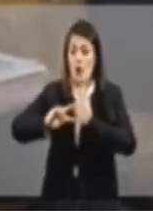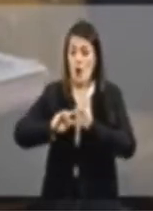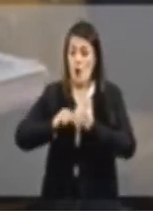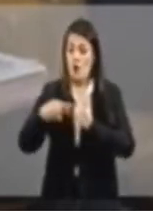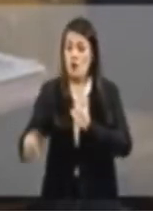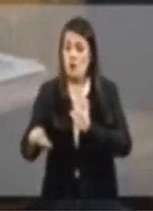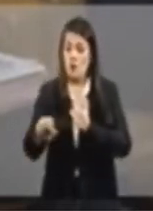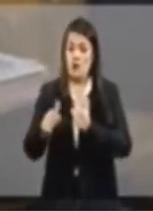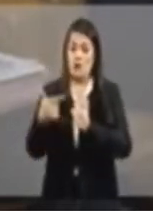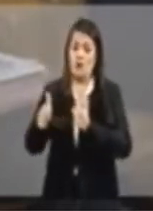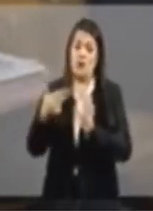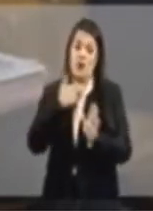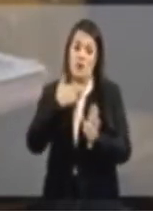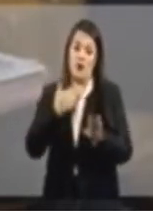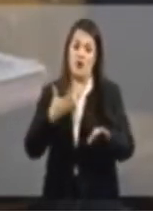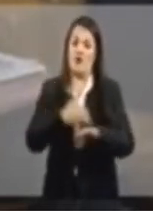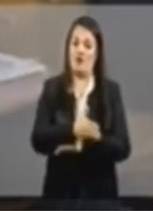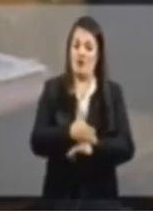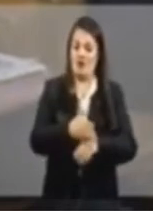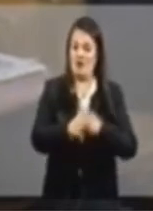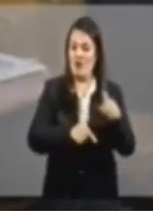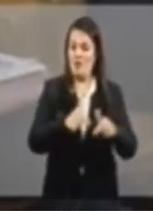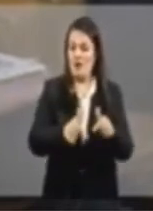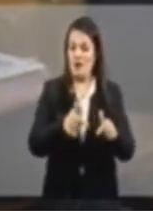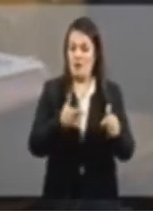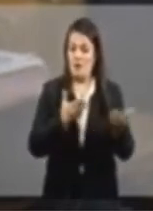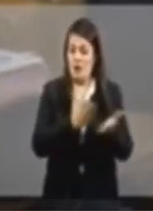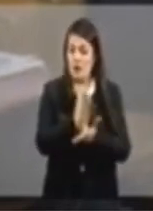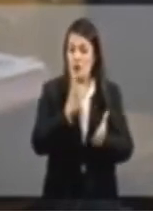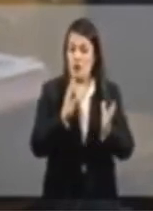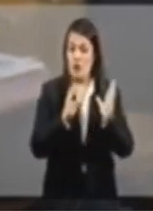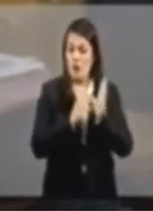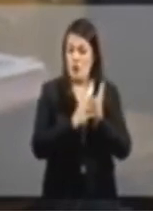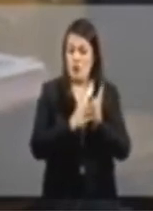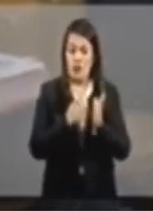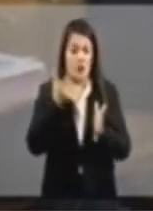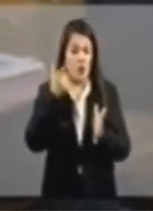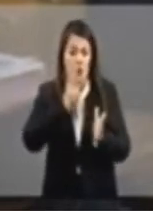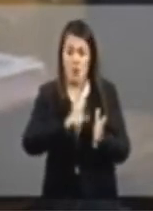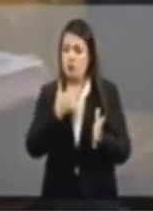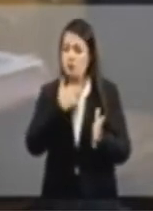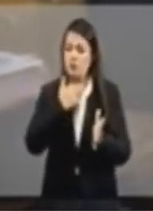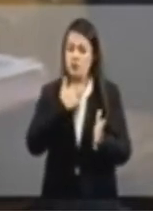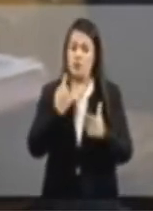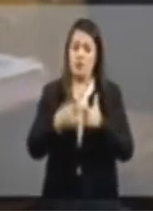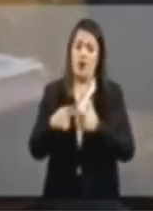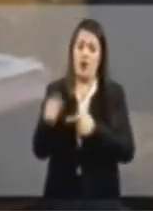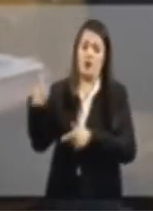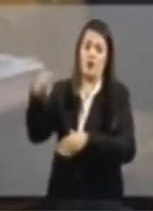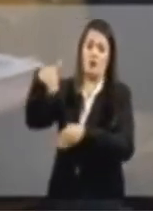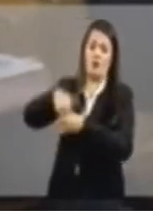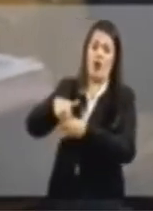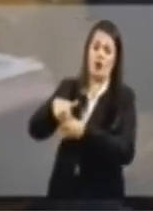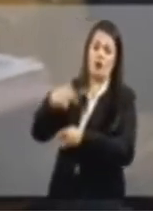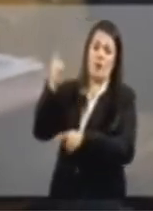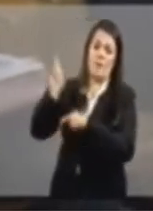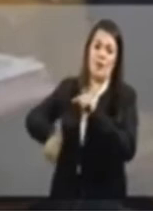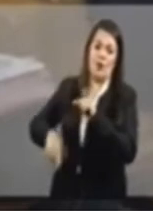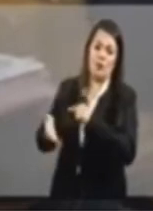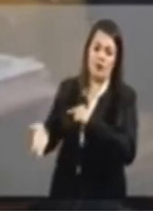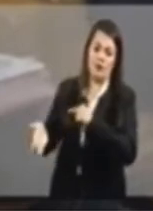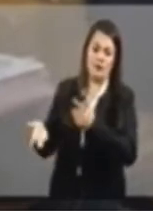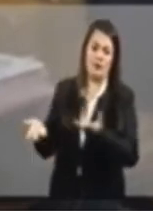até se posicionar no mercado de trabalho em pedir e conseguir a ascensão social é impedir de servir à